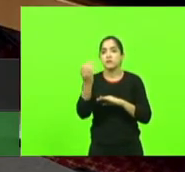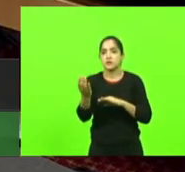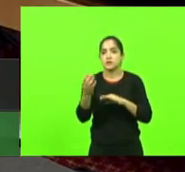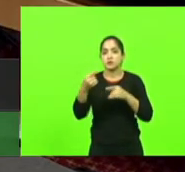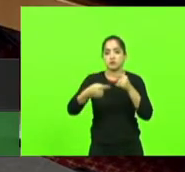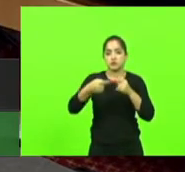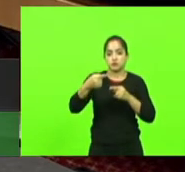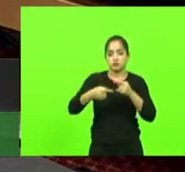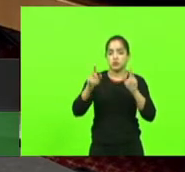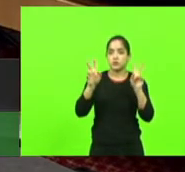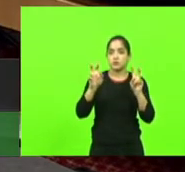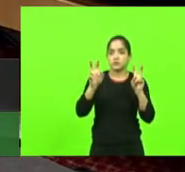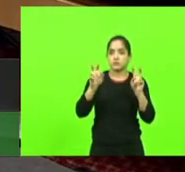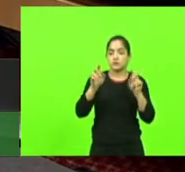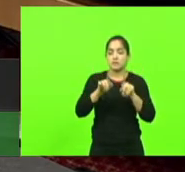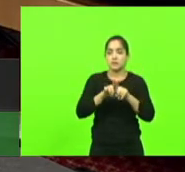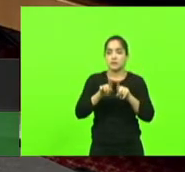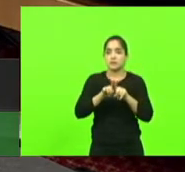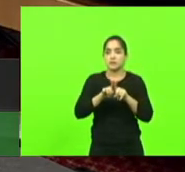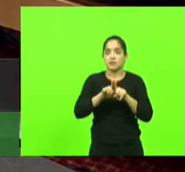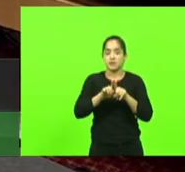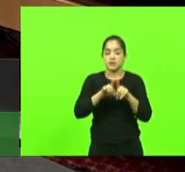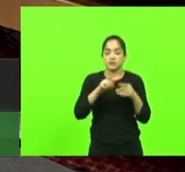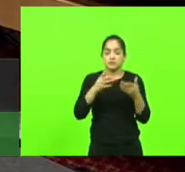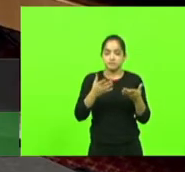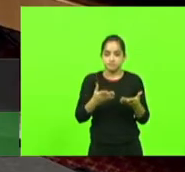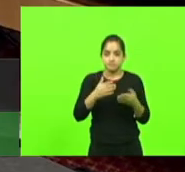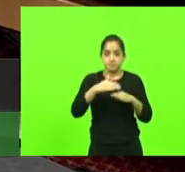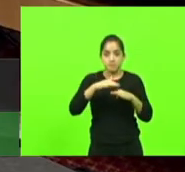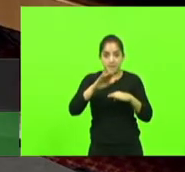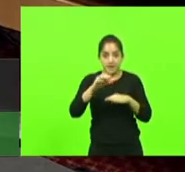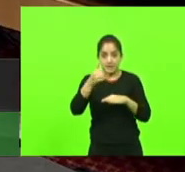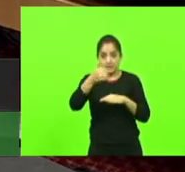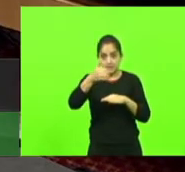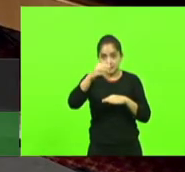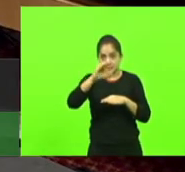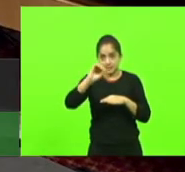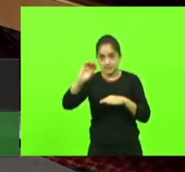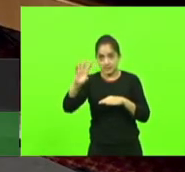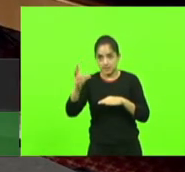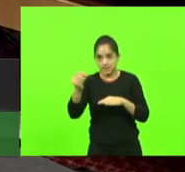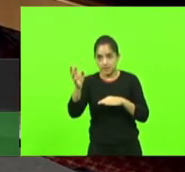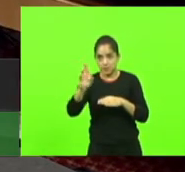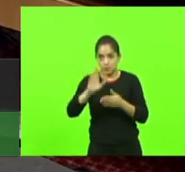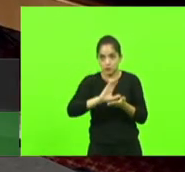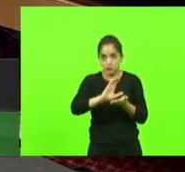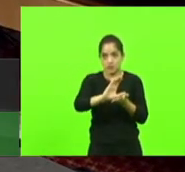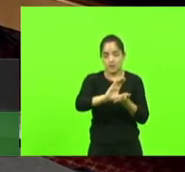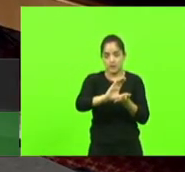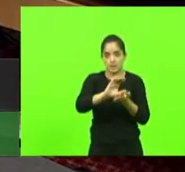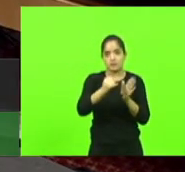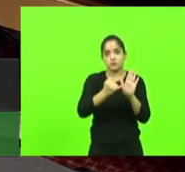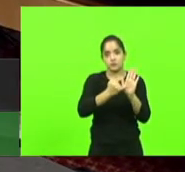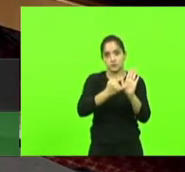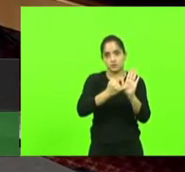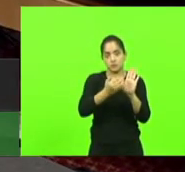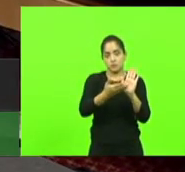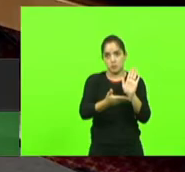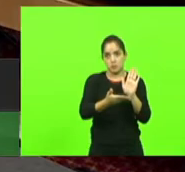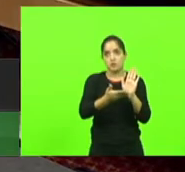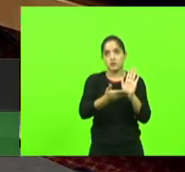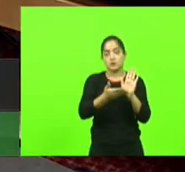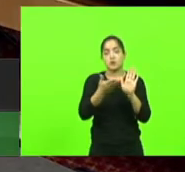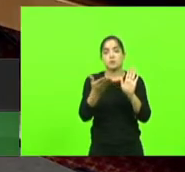assunto e, inclusive, colocar mais 100 milhões de reais dos impostos catarinenses nesse projeto, por